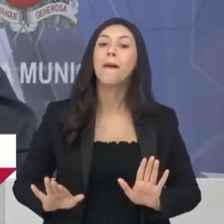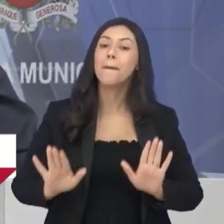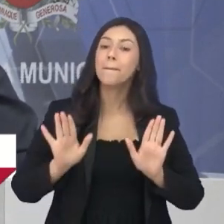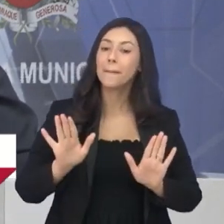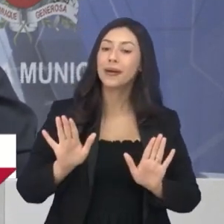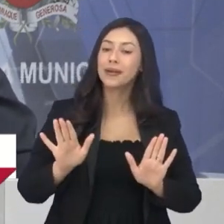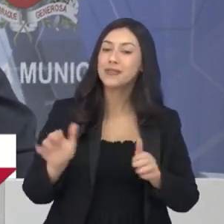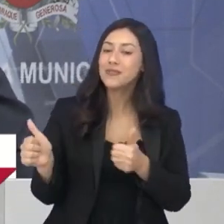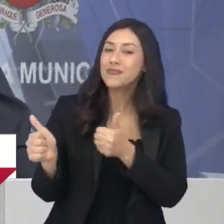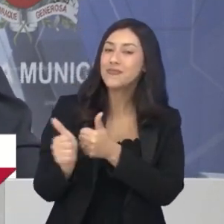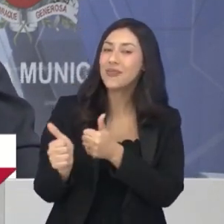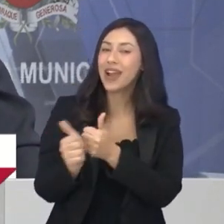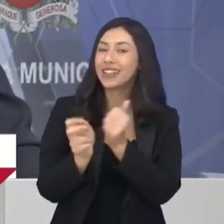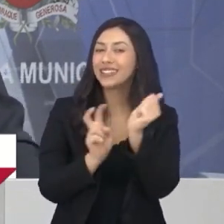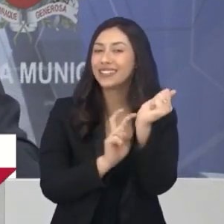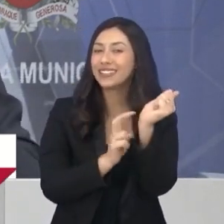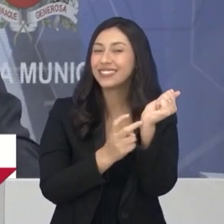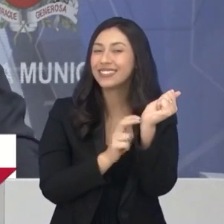para São